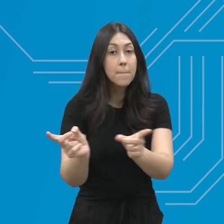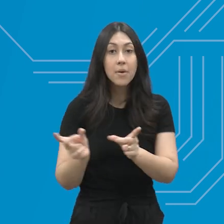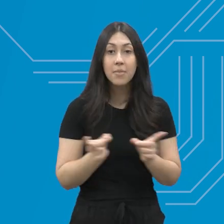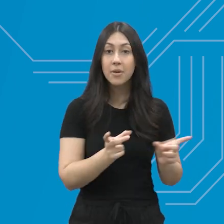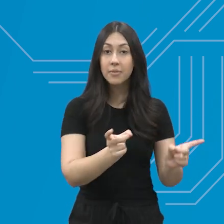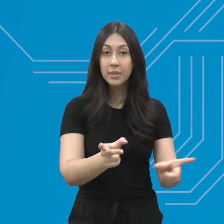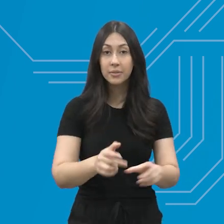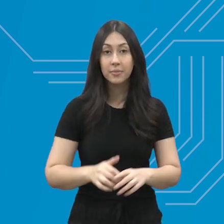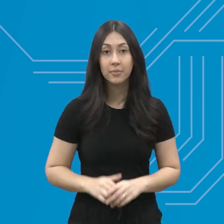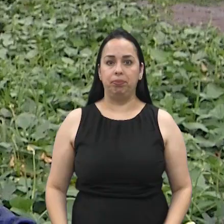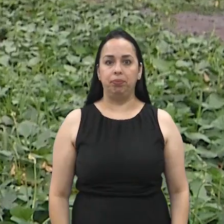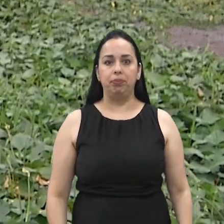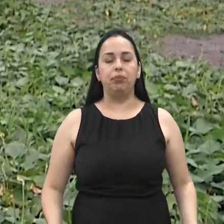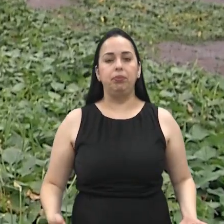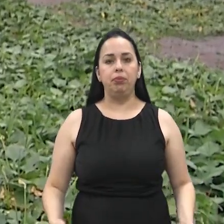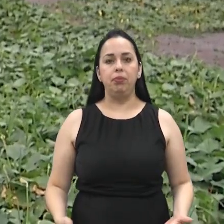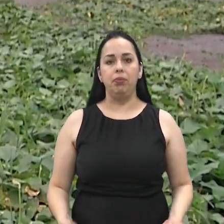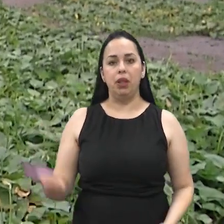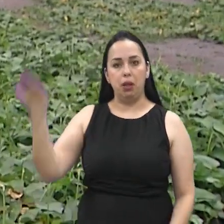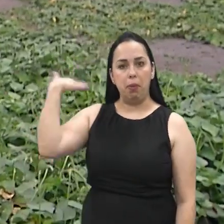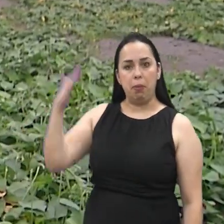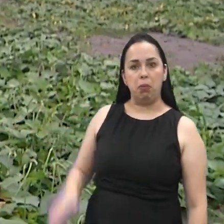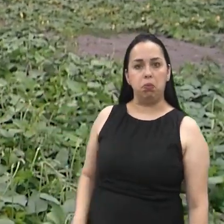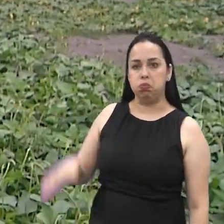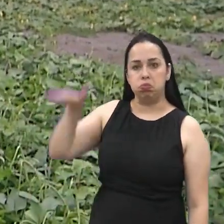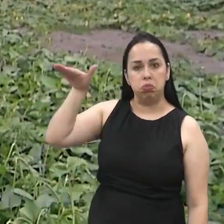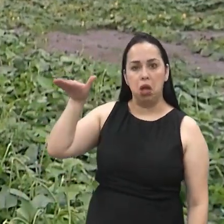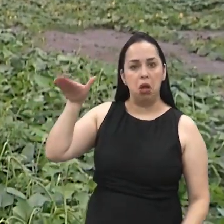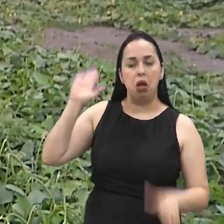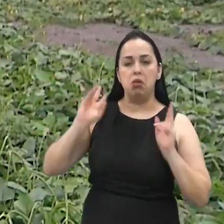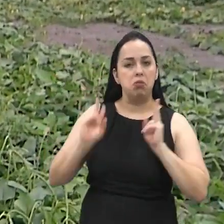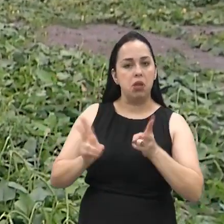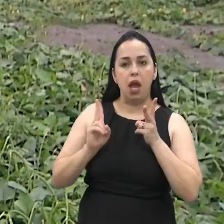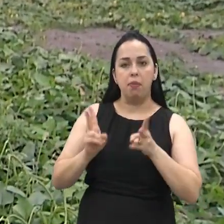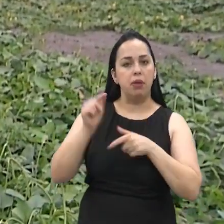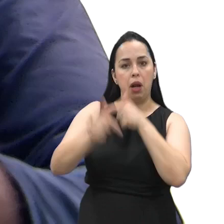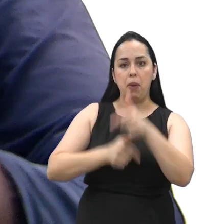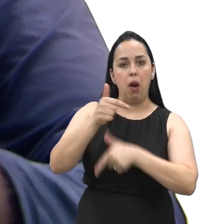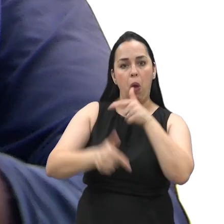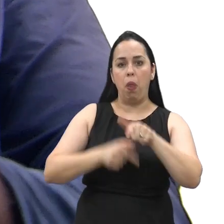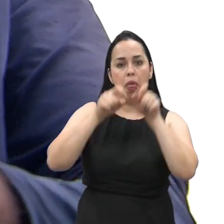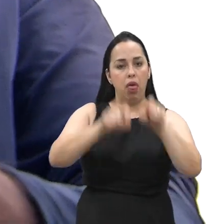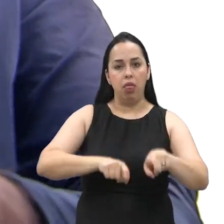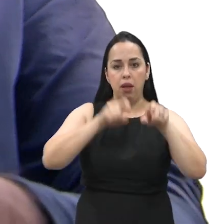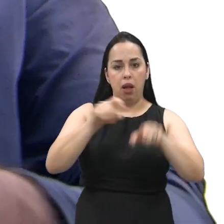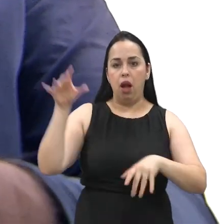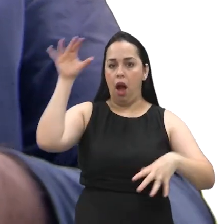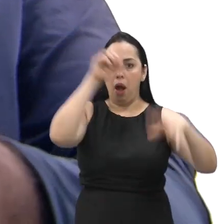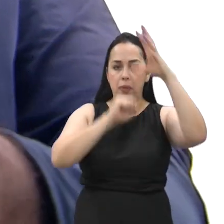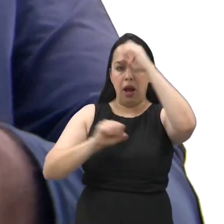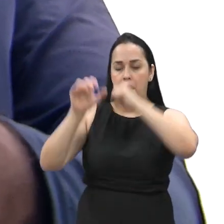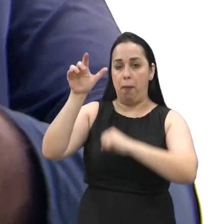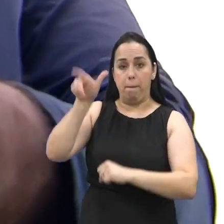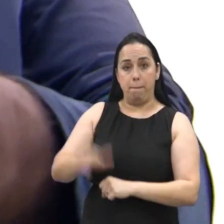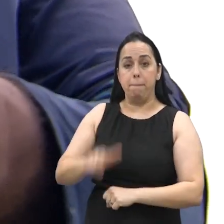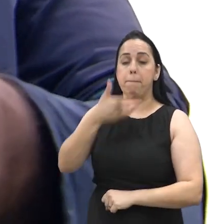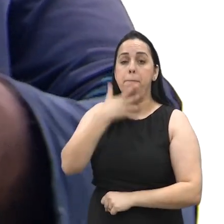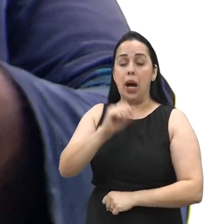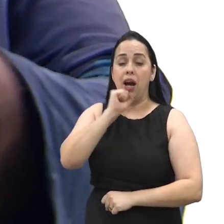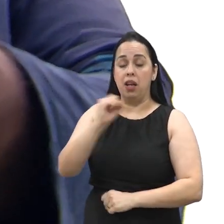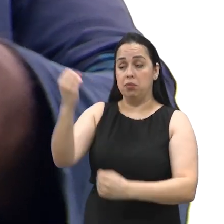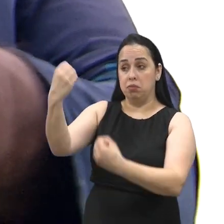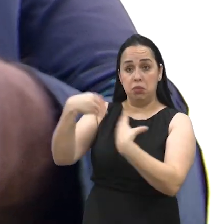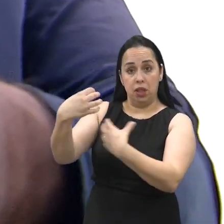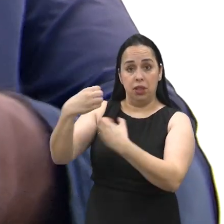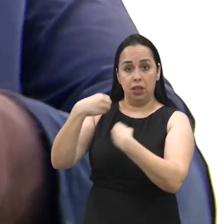exatamente essas famílias. Desde criança, o Alexandre está envolvido com a agricultura. Aprendeu o ofício com os pais quando